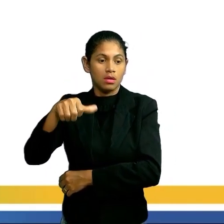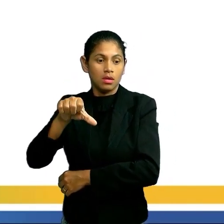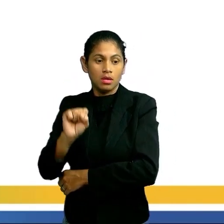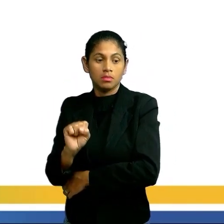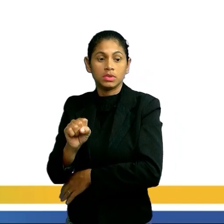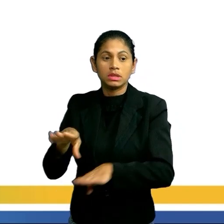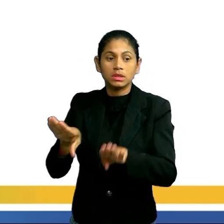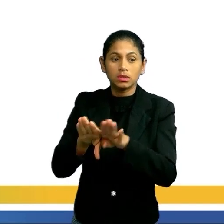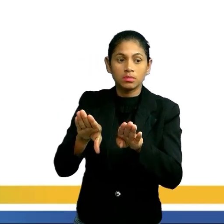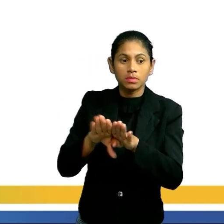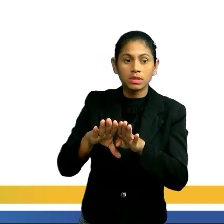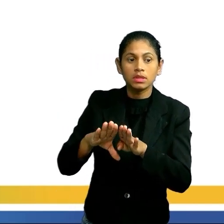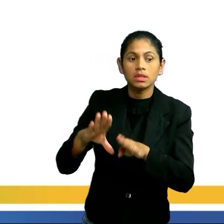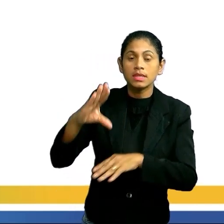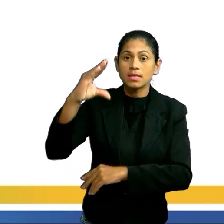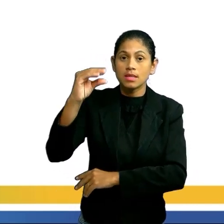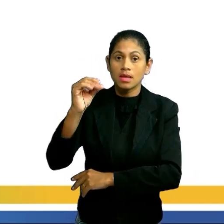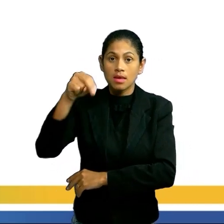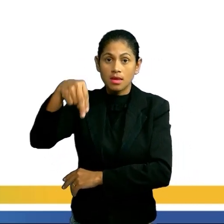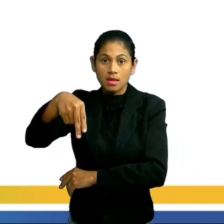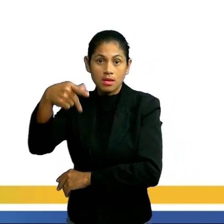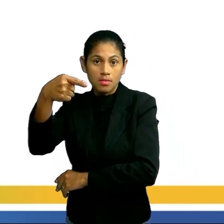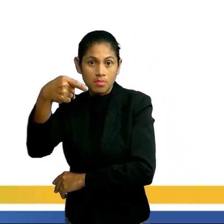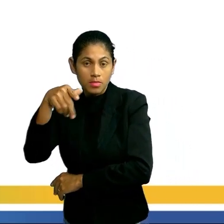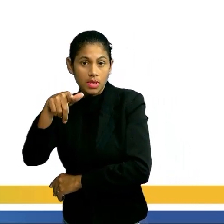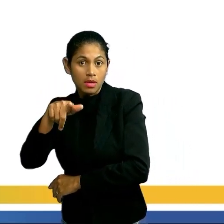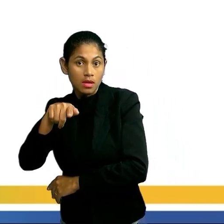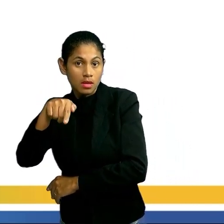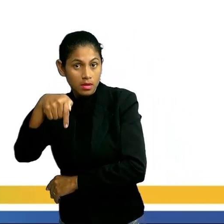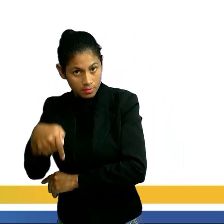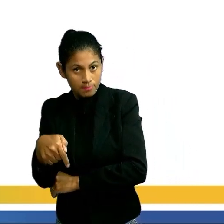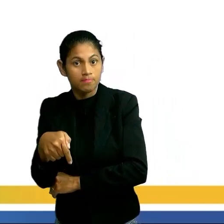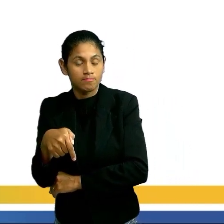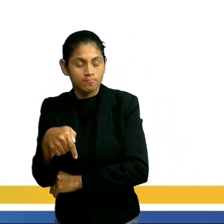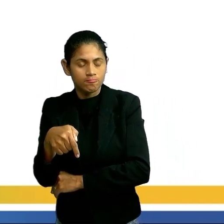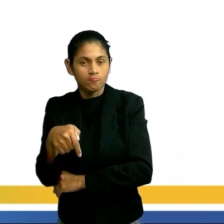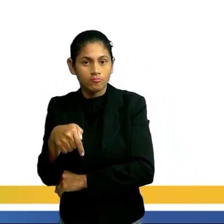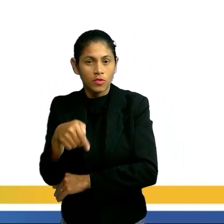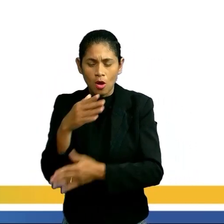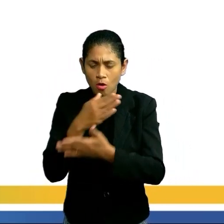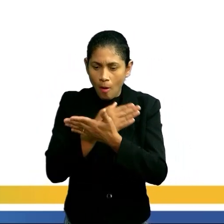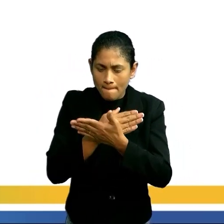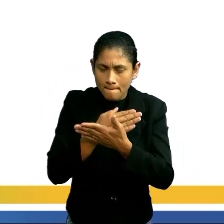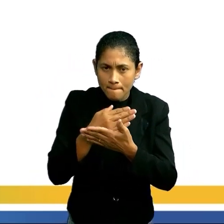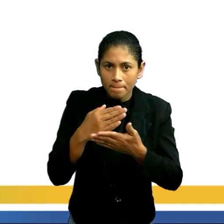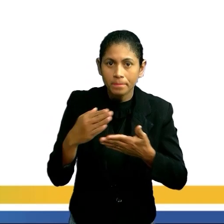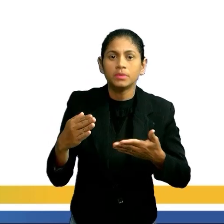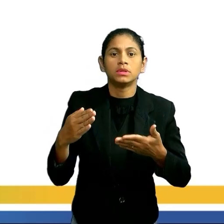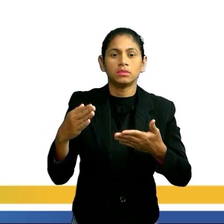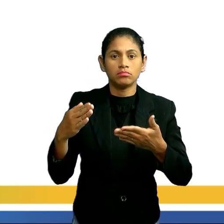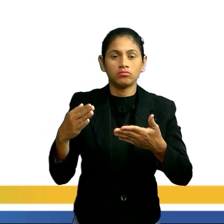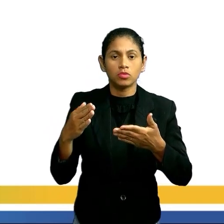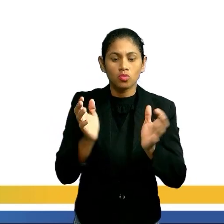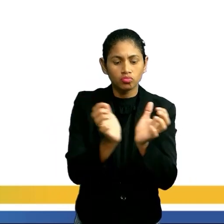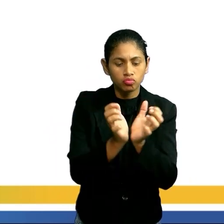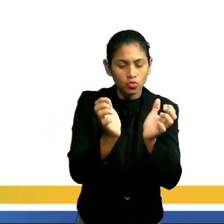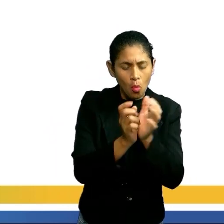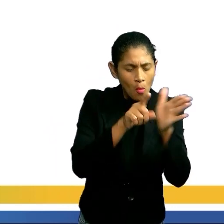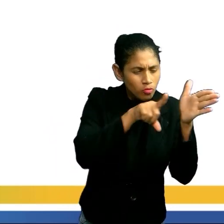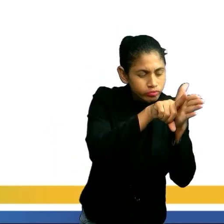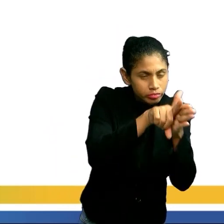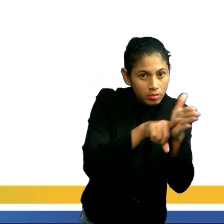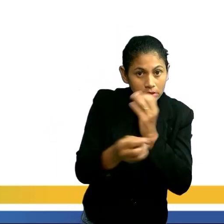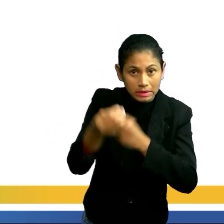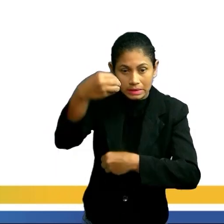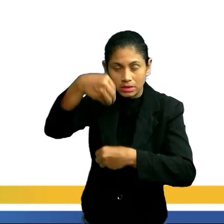ele cria uma instituição de incentivo à pesquisa, né, dentro das universidades